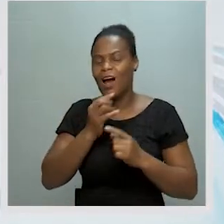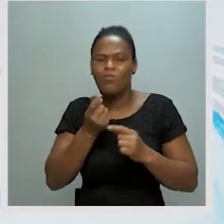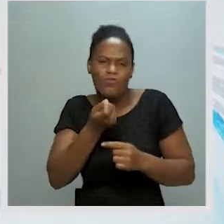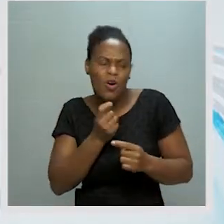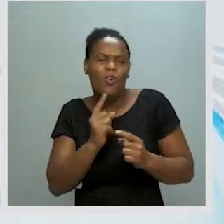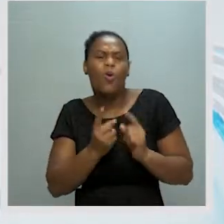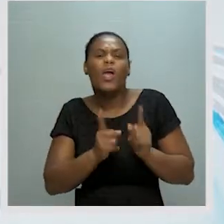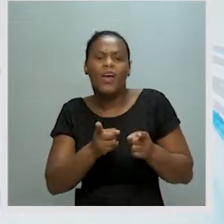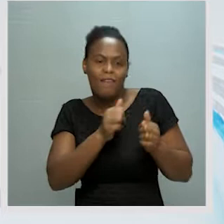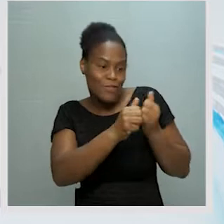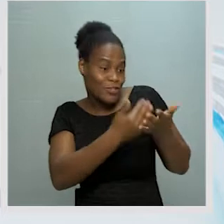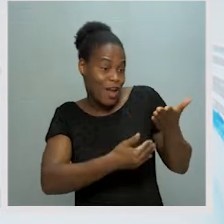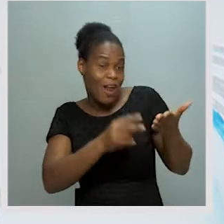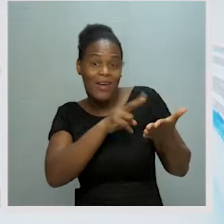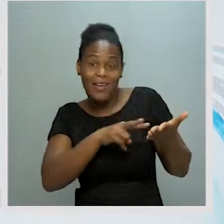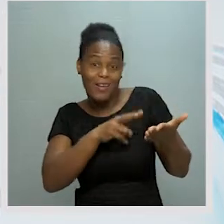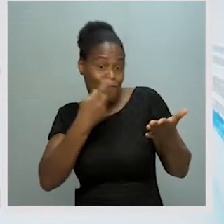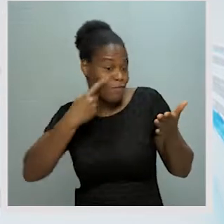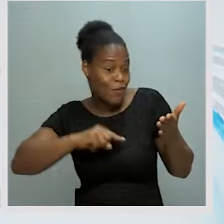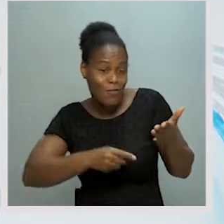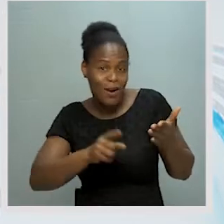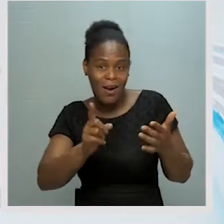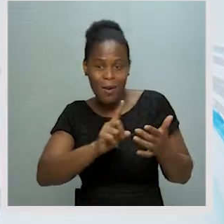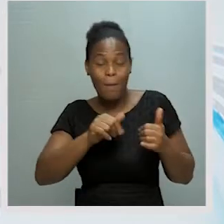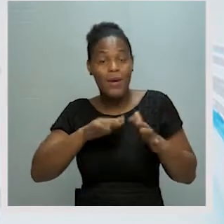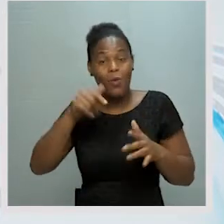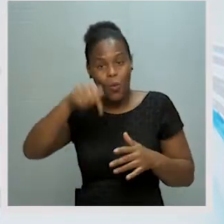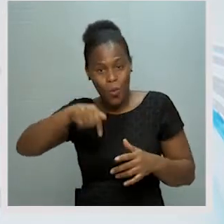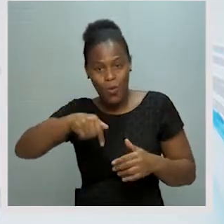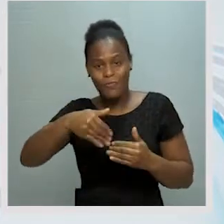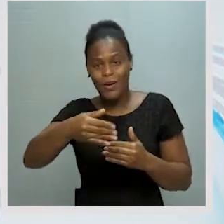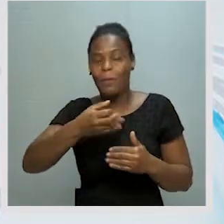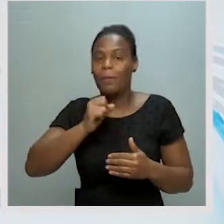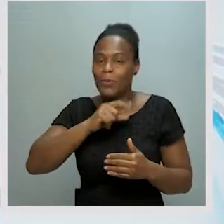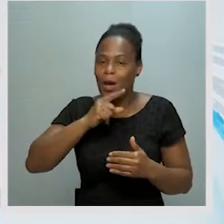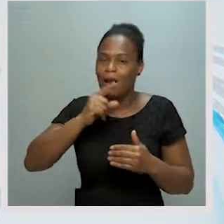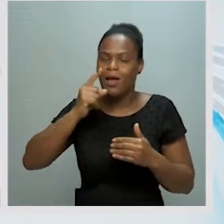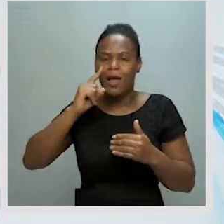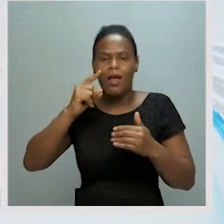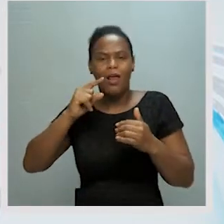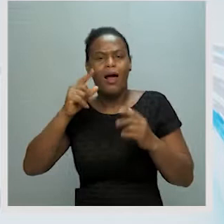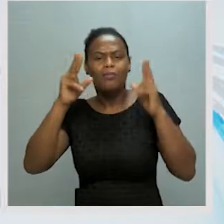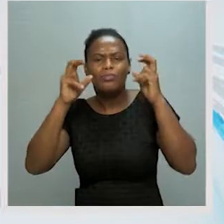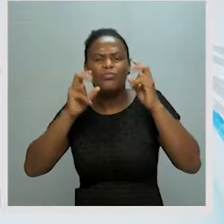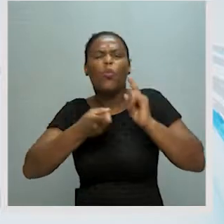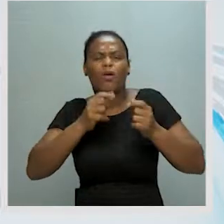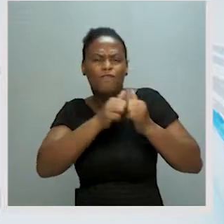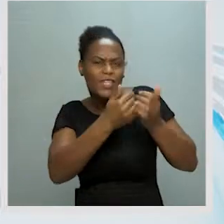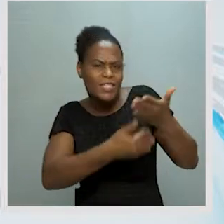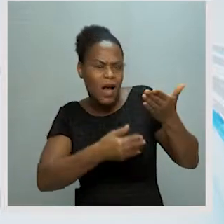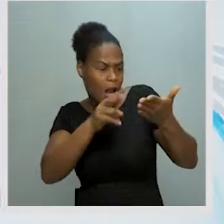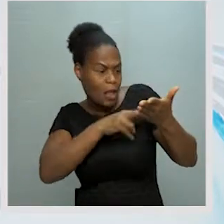de leitura, nós não aprofundamos, mas hoje vamos ter a oportunidade de aprofundar um pouco mais essa questão de ficha de